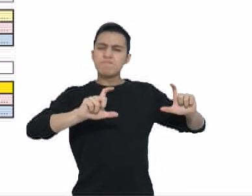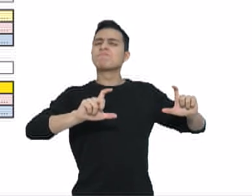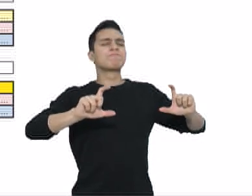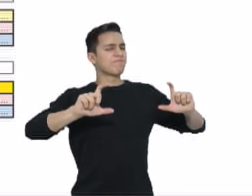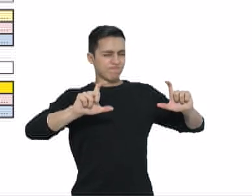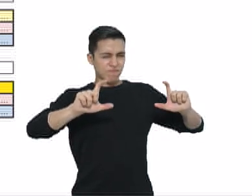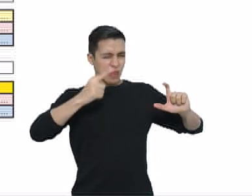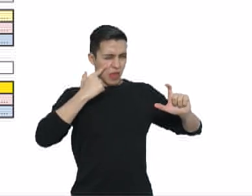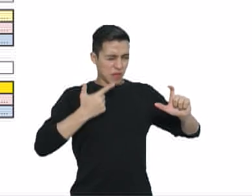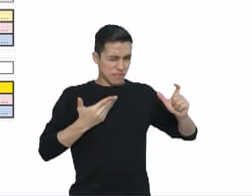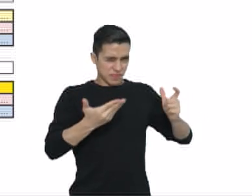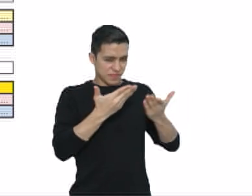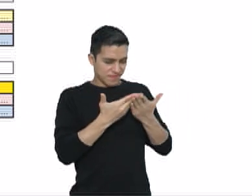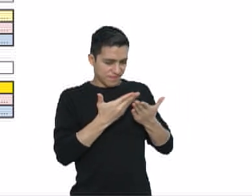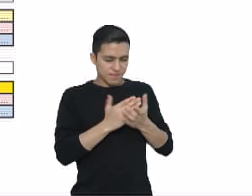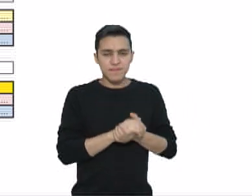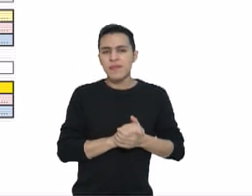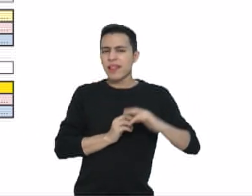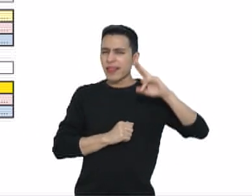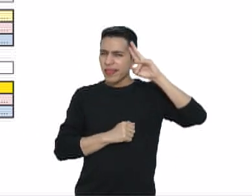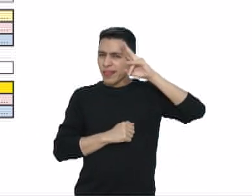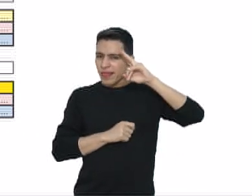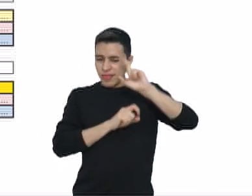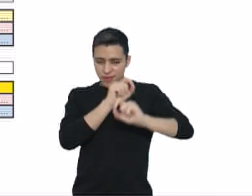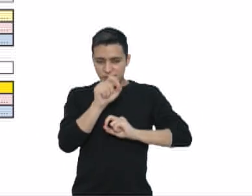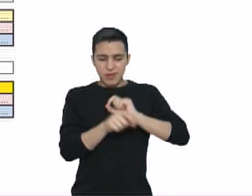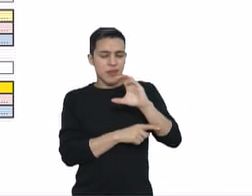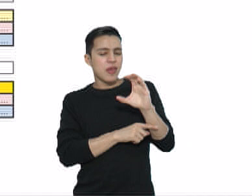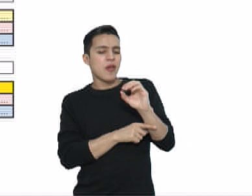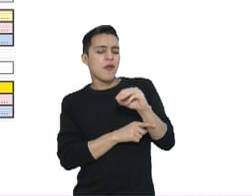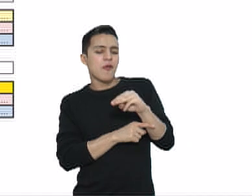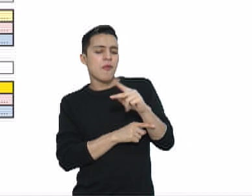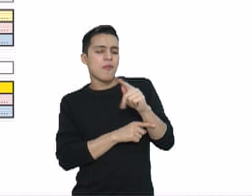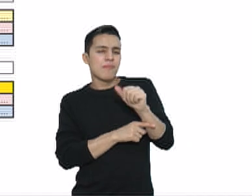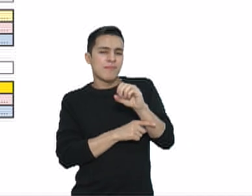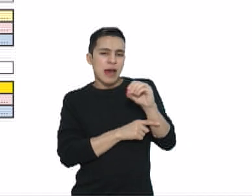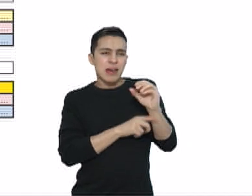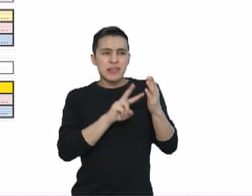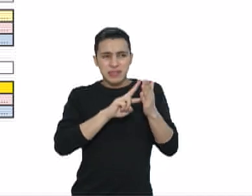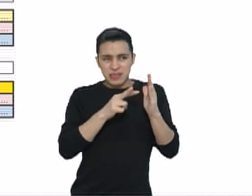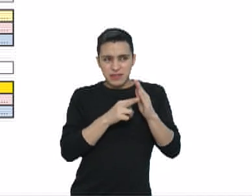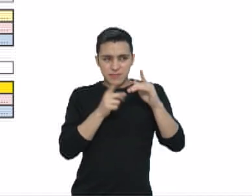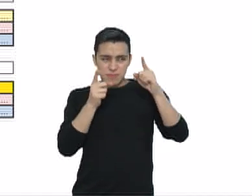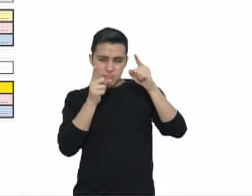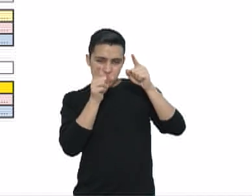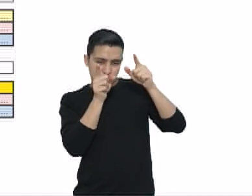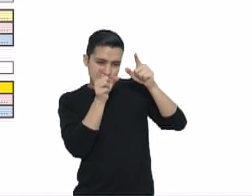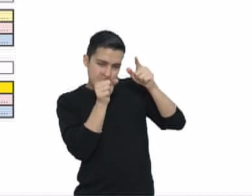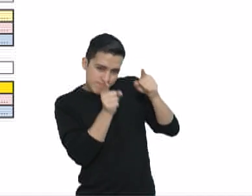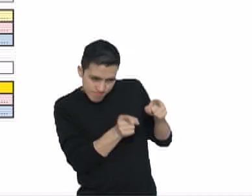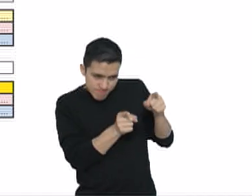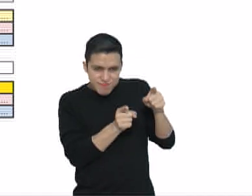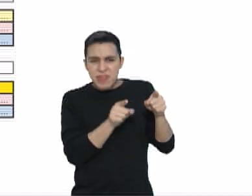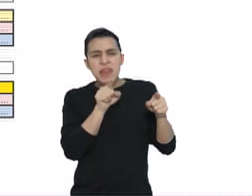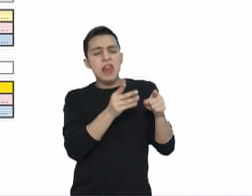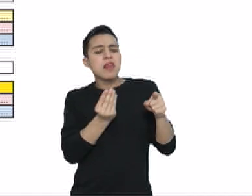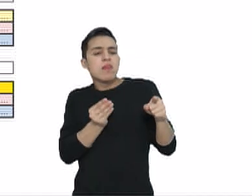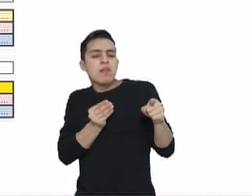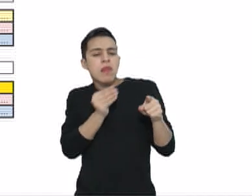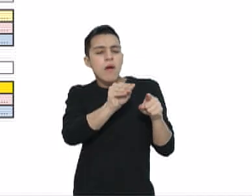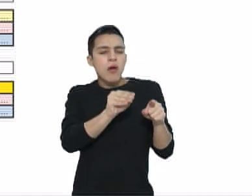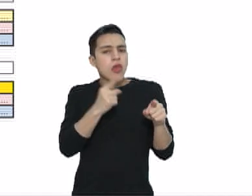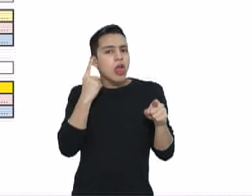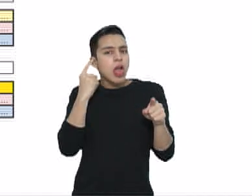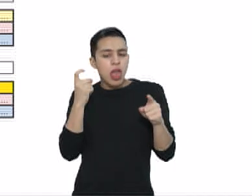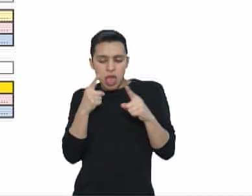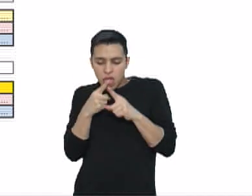verde para vocês. Lembram que eu falei que compasso é um espaço entre duas linhas onde eu coloco as notas musicais?